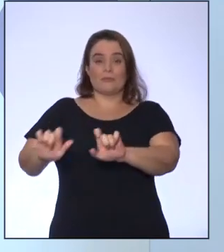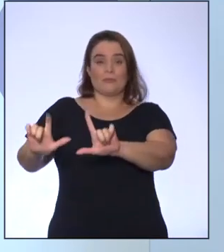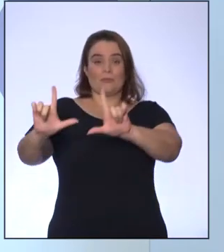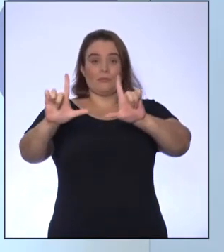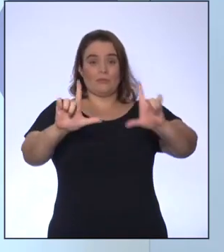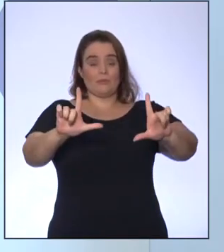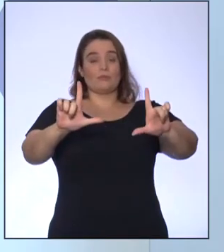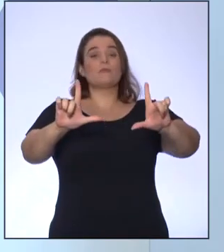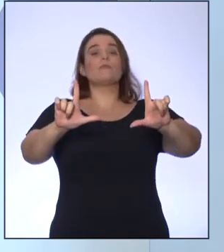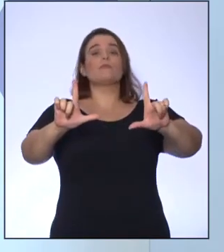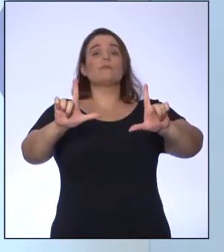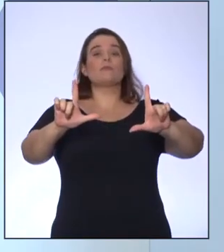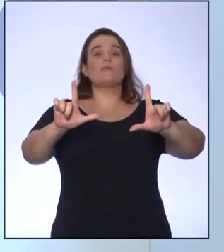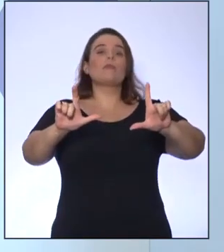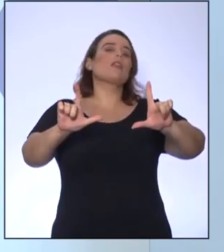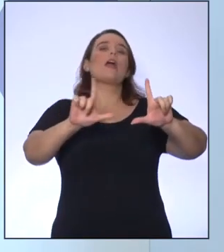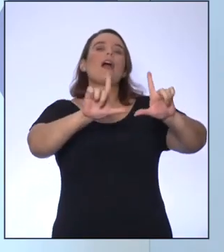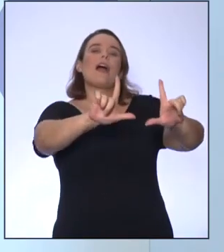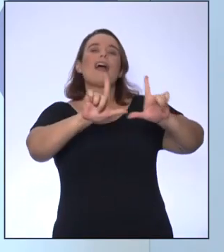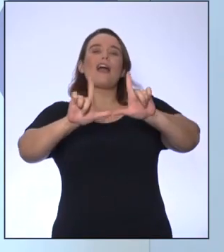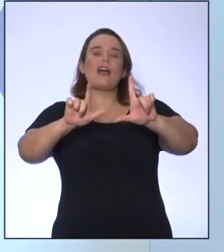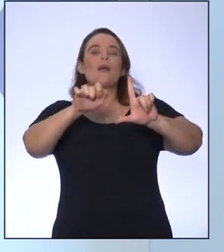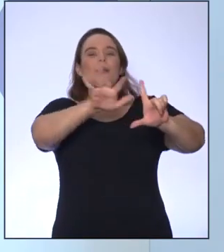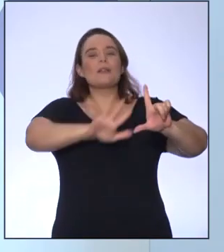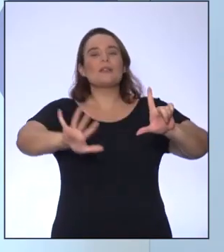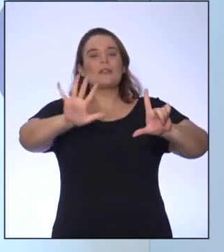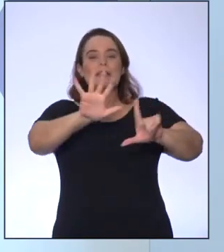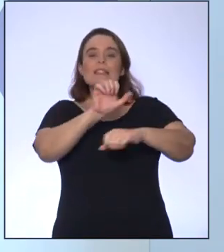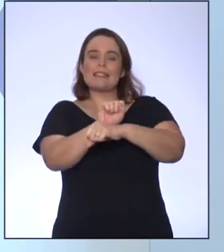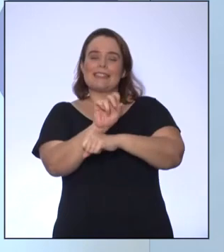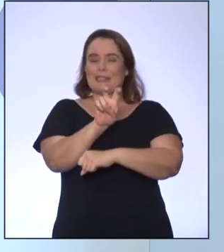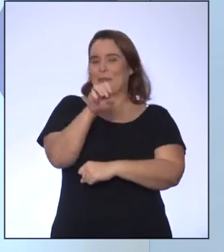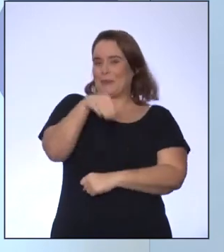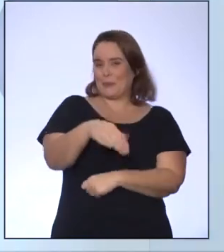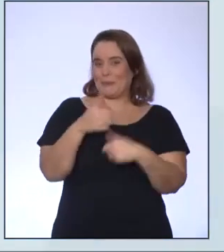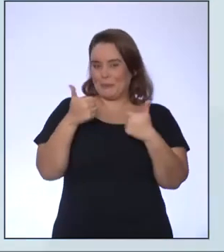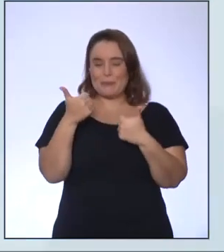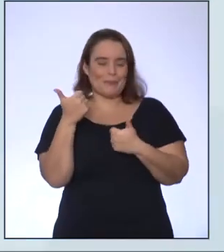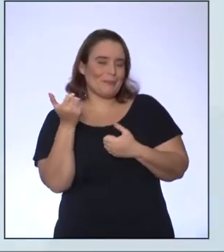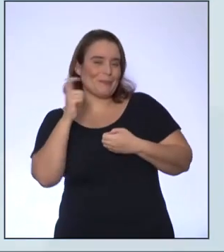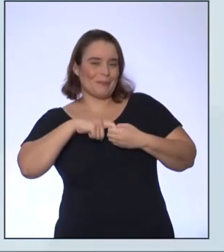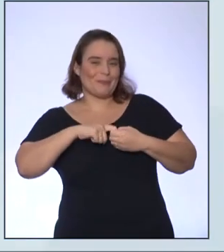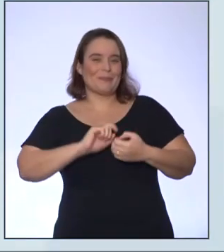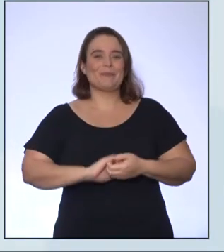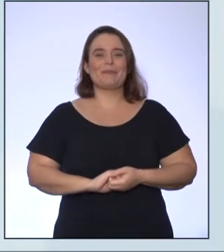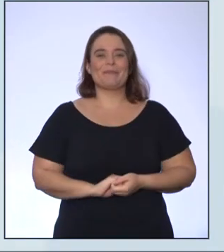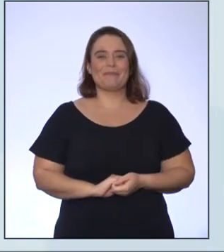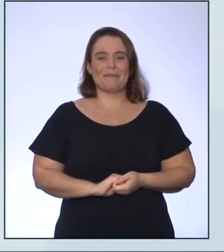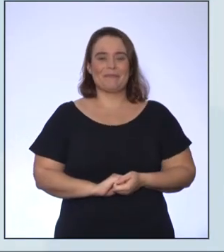vocês, né, a leitura de imagem, essas questões, por 5 minutinhos. Já voltamos.